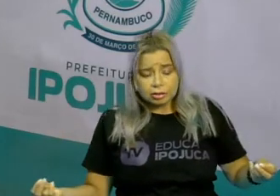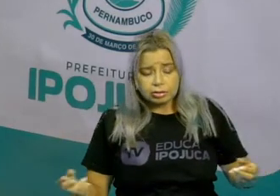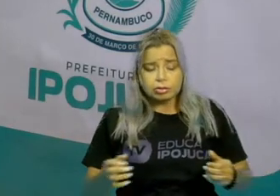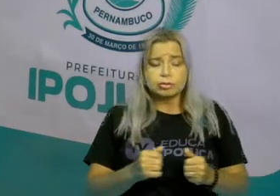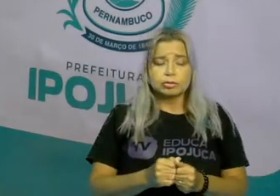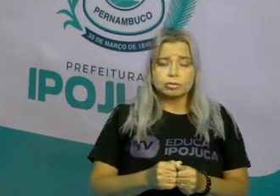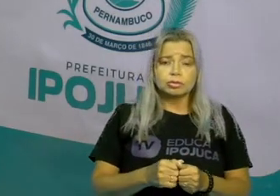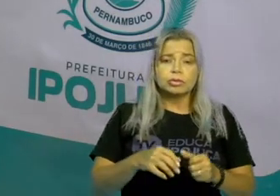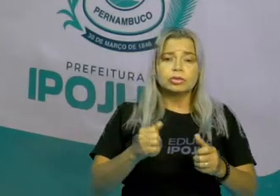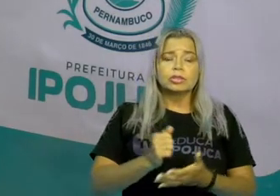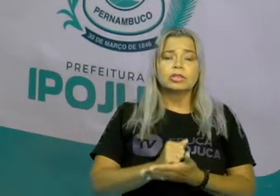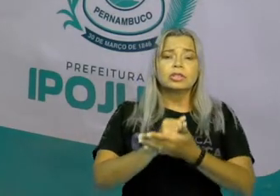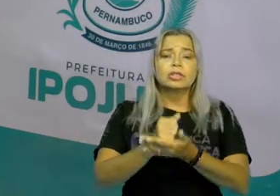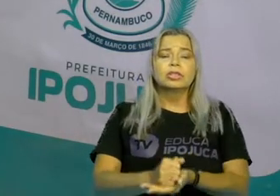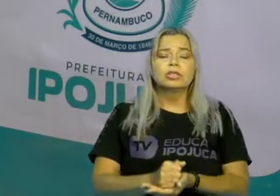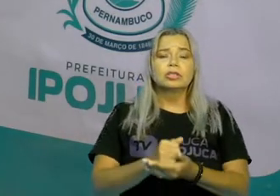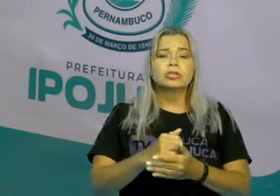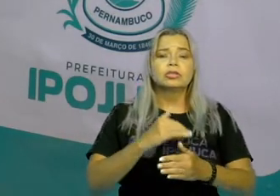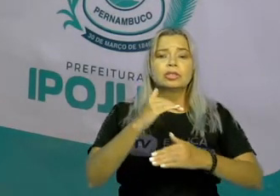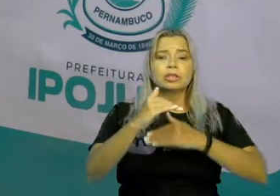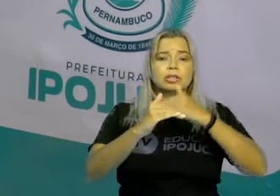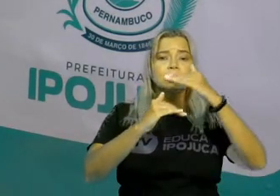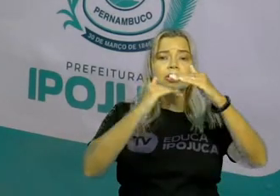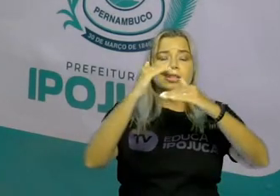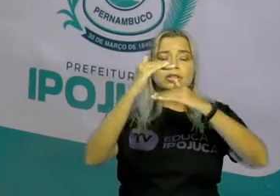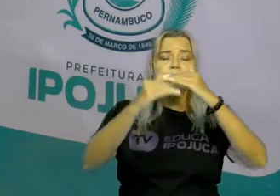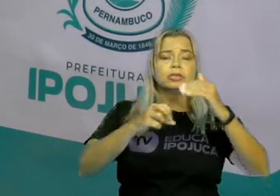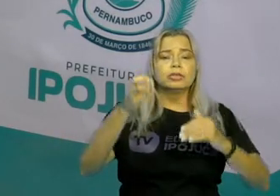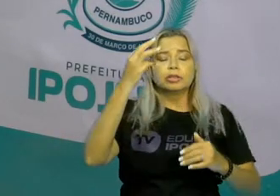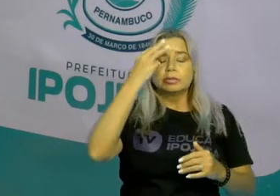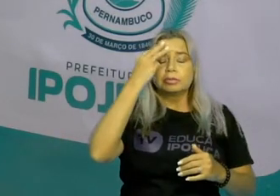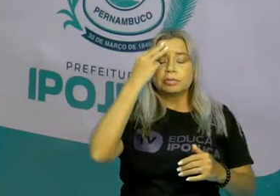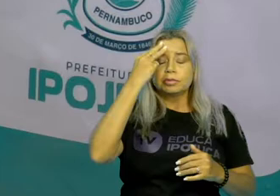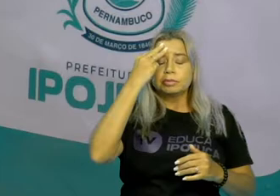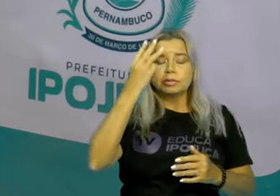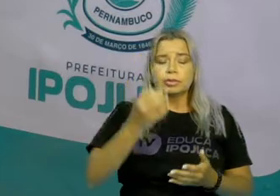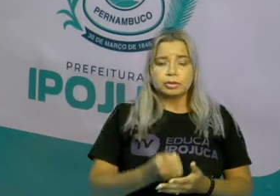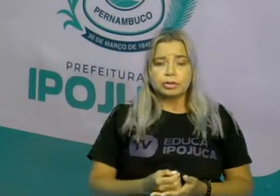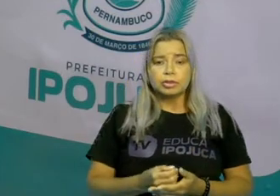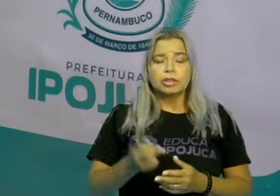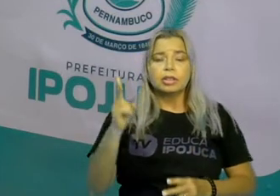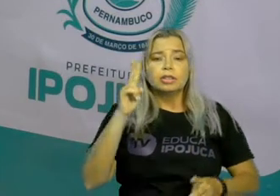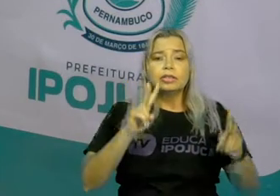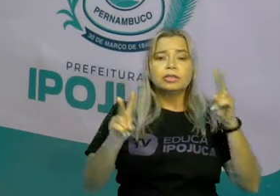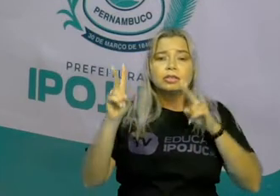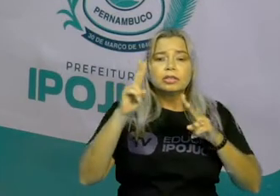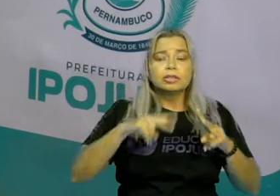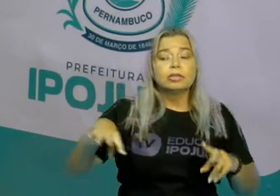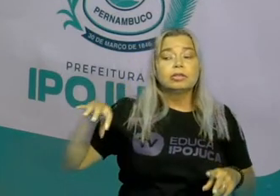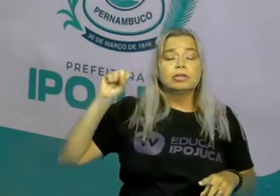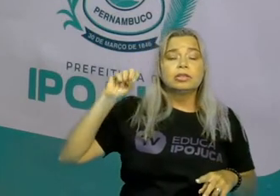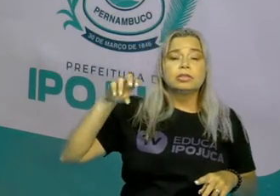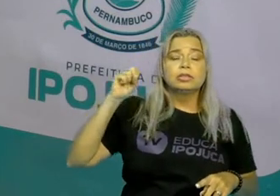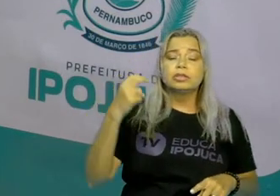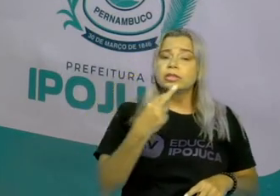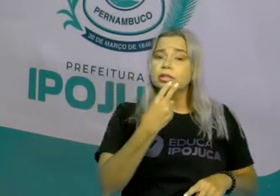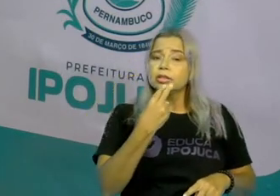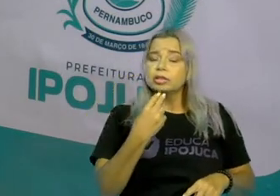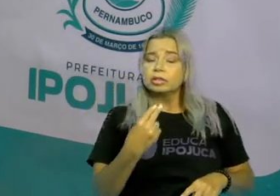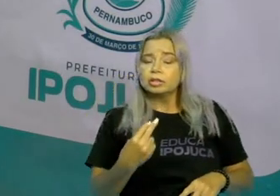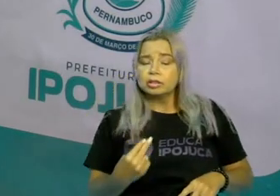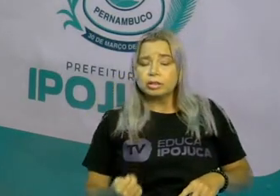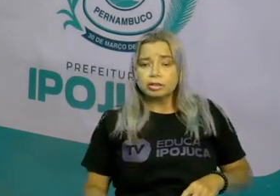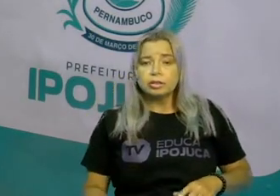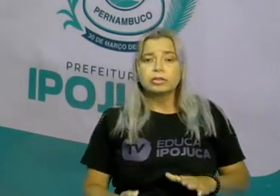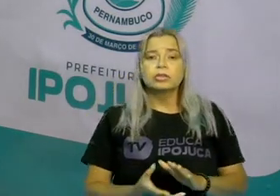social, porque além da gente desenvolver o nosso mental, nosso visual, nosso auditivo e linguagem, como